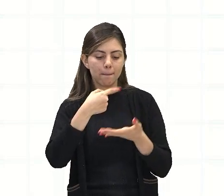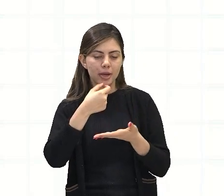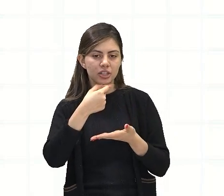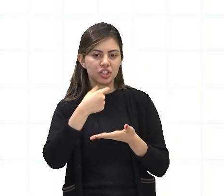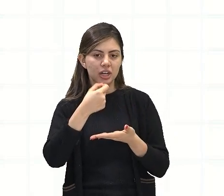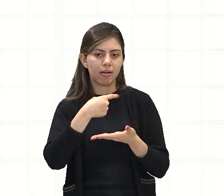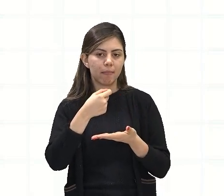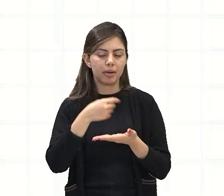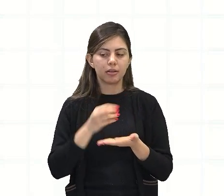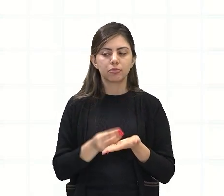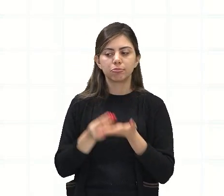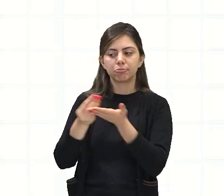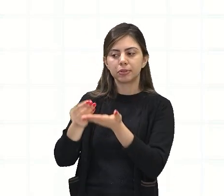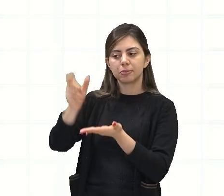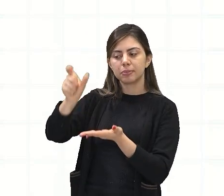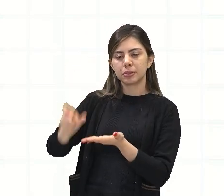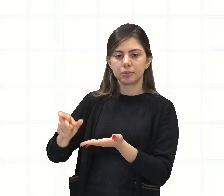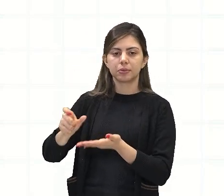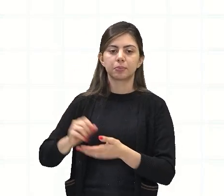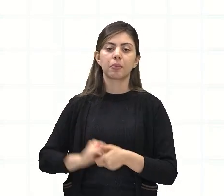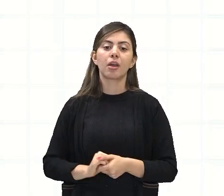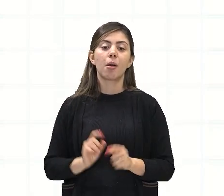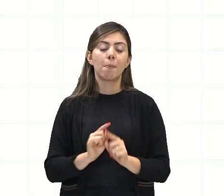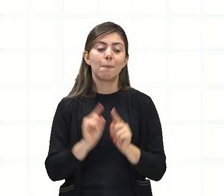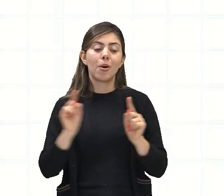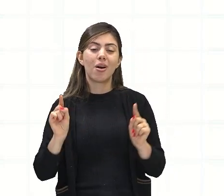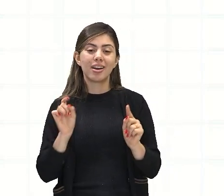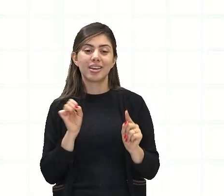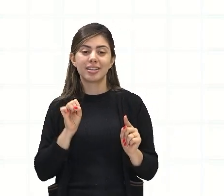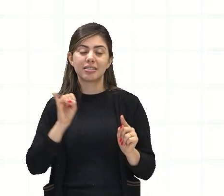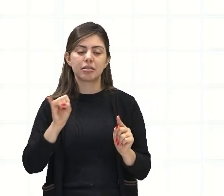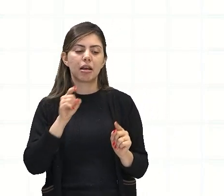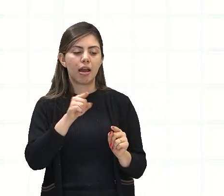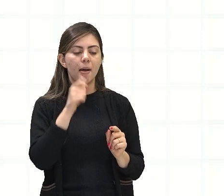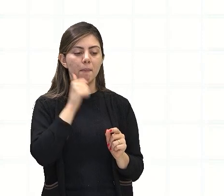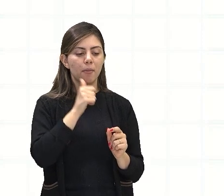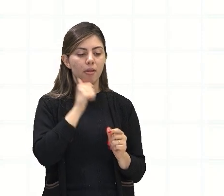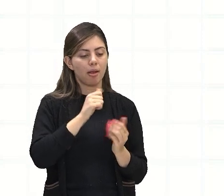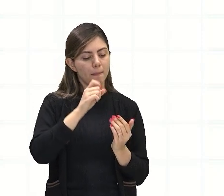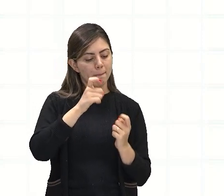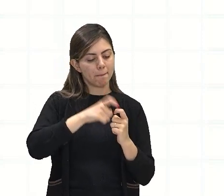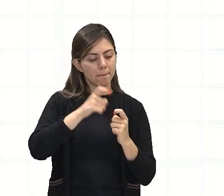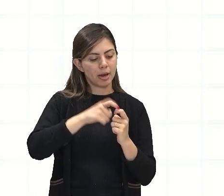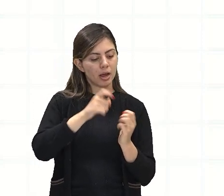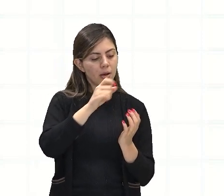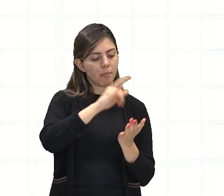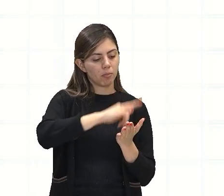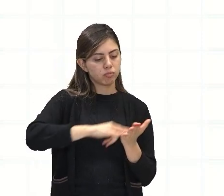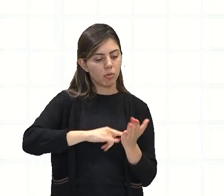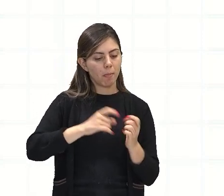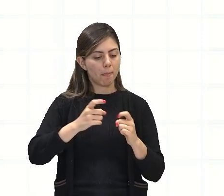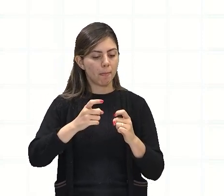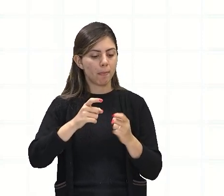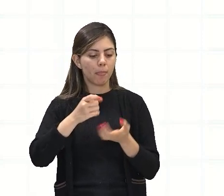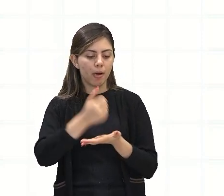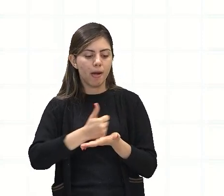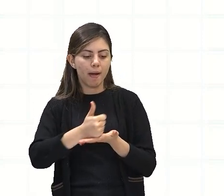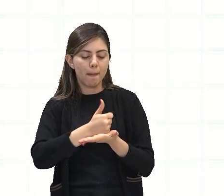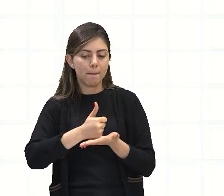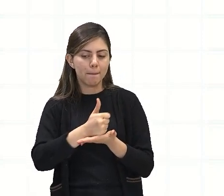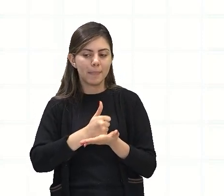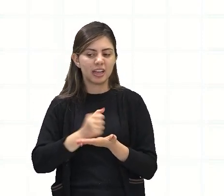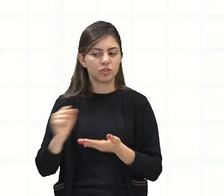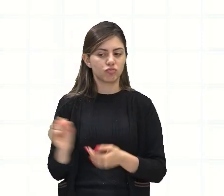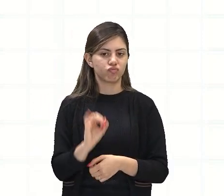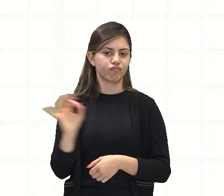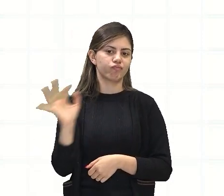um fato. Agora, se eu digo assim, a médica prescreveu um remédio muito caro para o paciente. Veja,